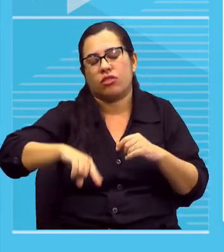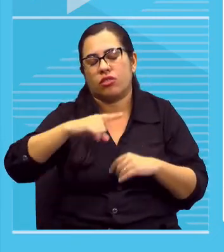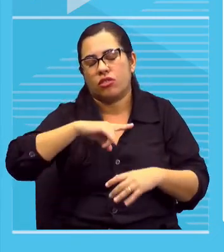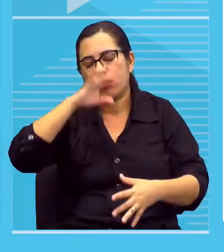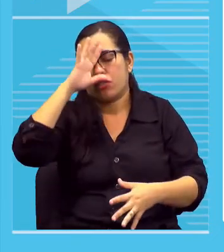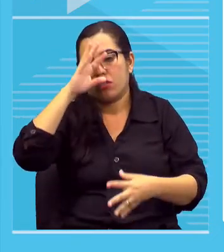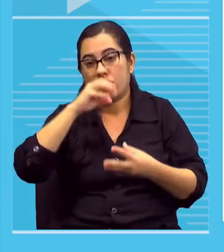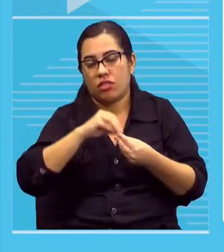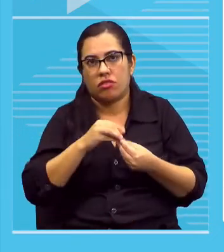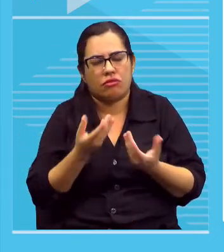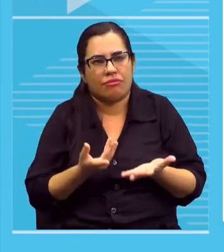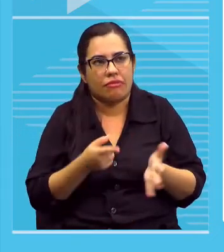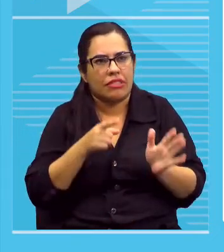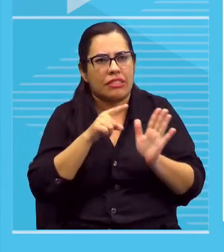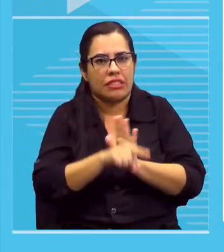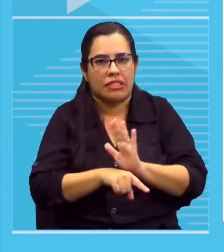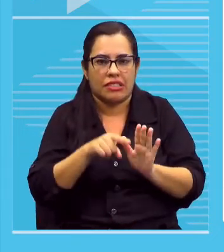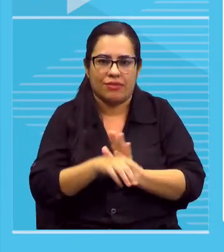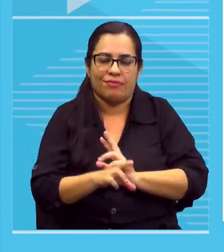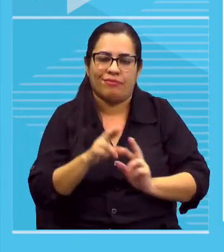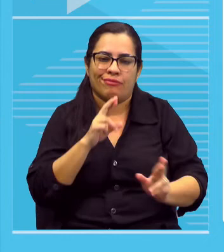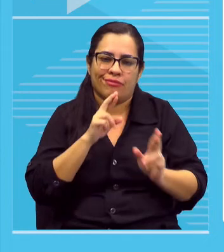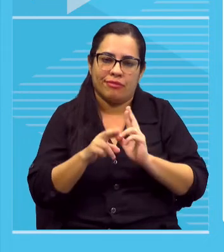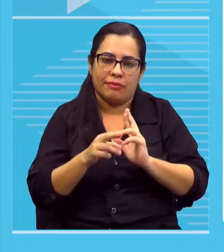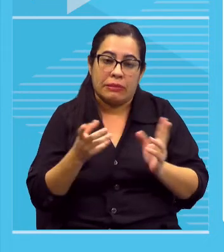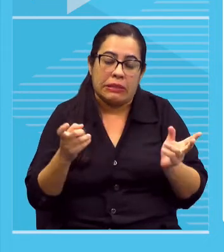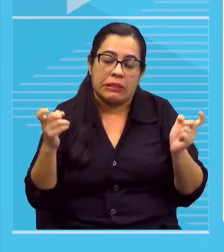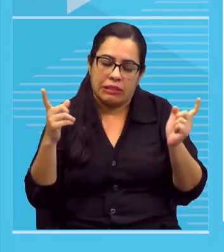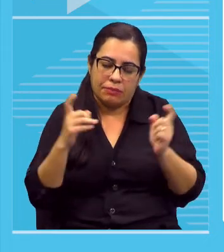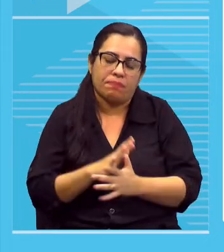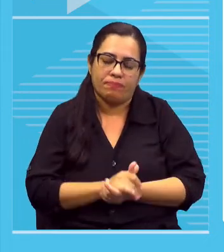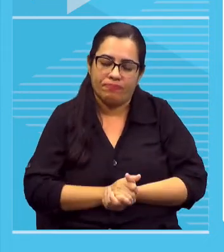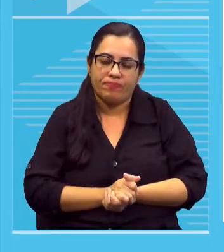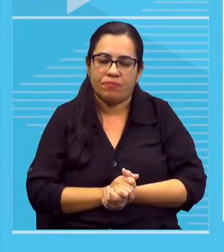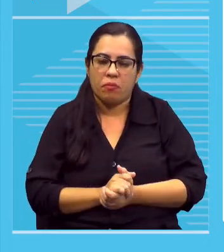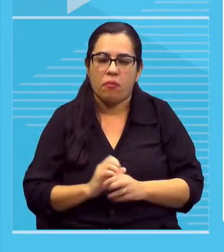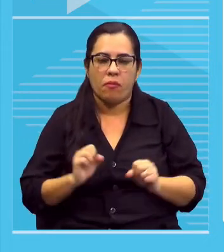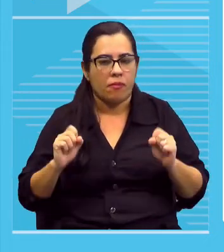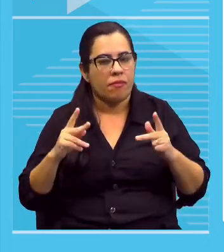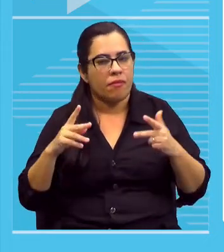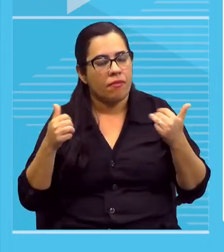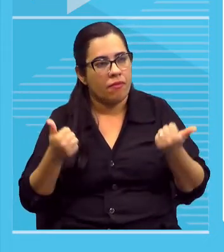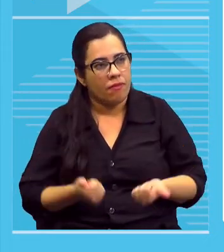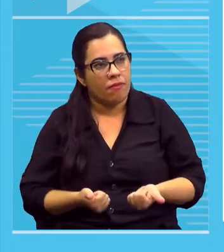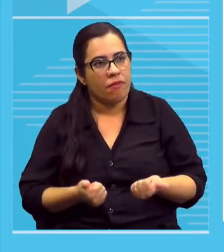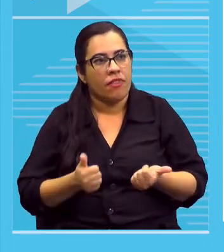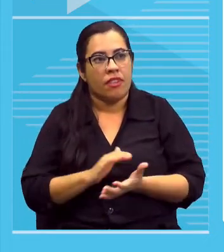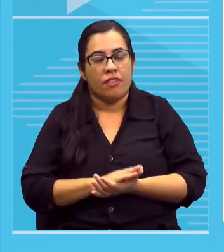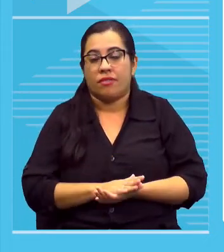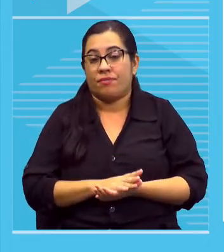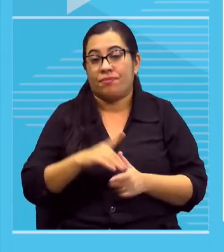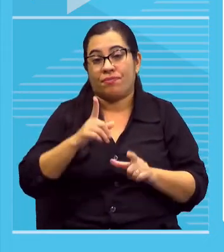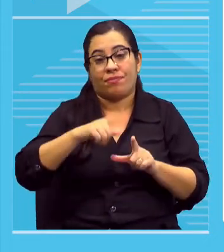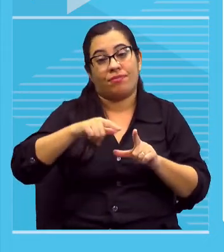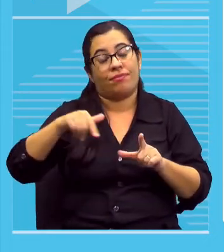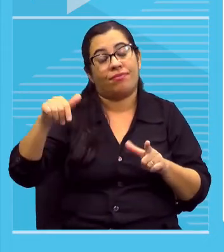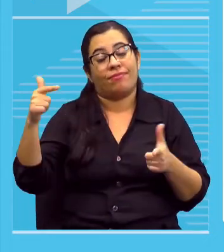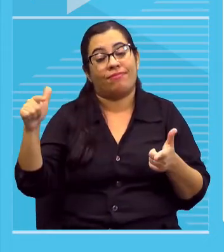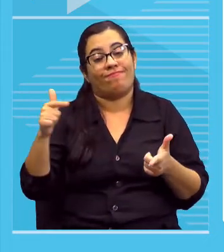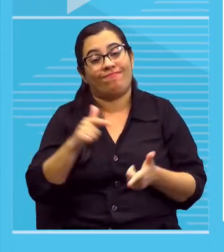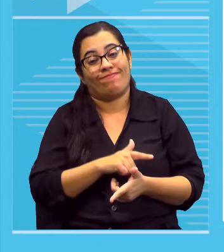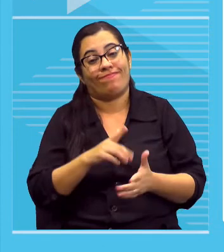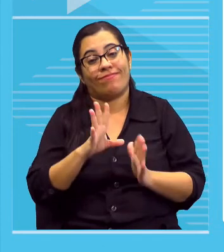a uma questão contextualizada Tá certo tranquilo a gente nem chegou nos gráficos ainda